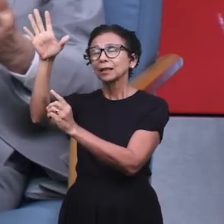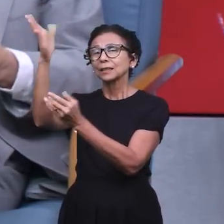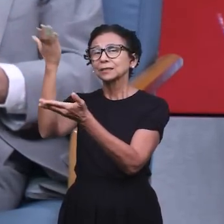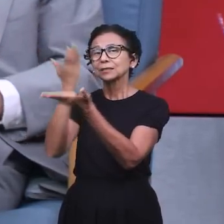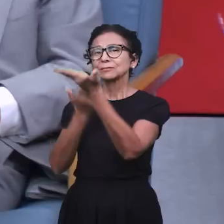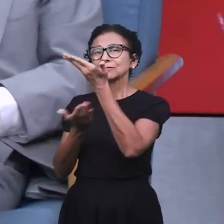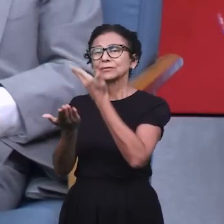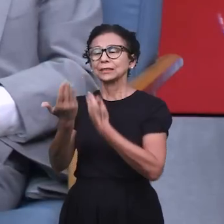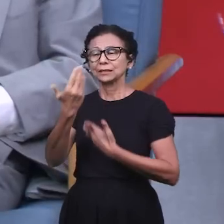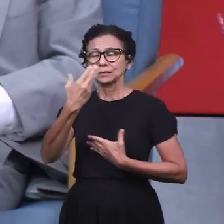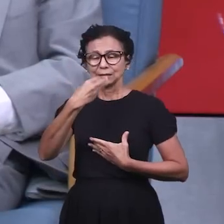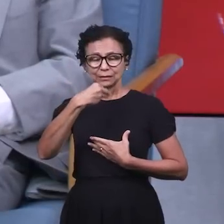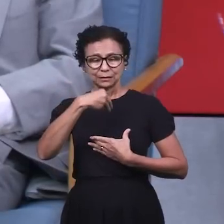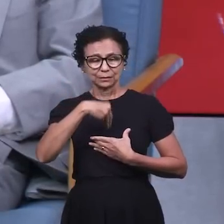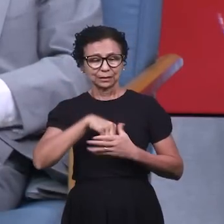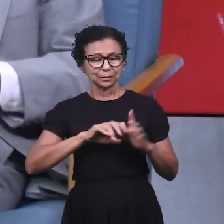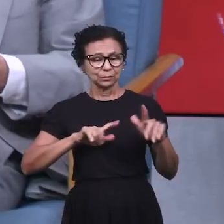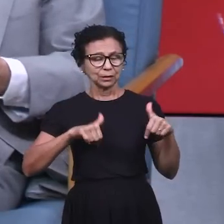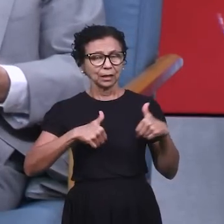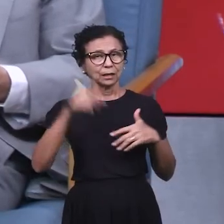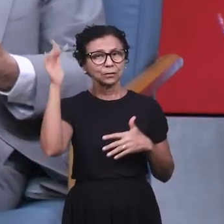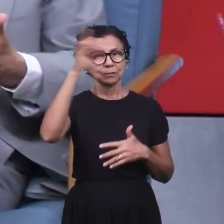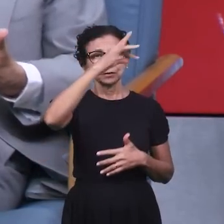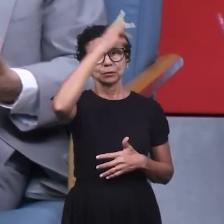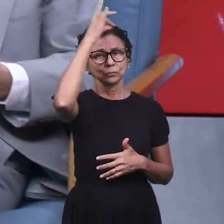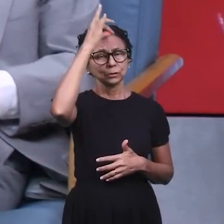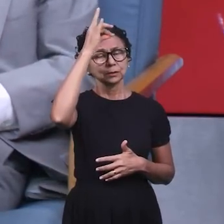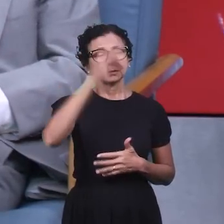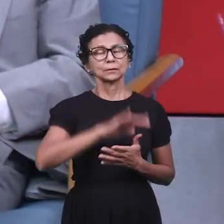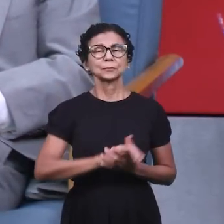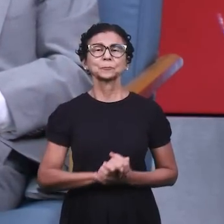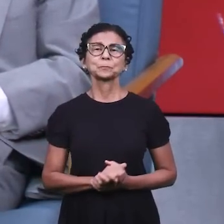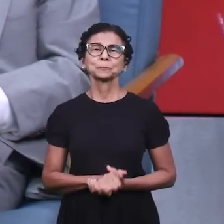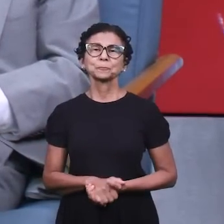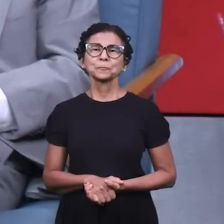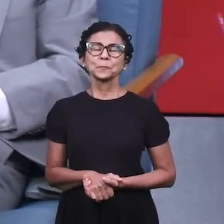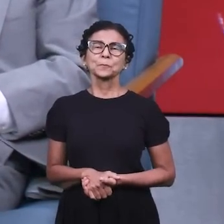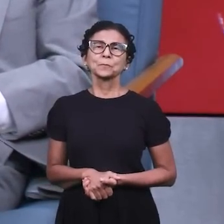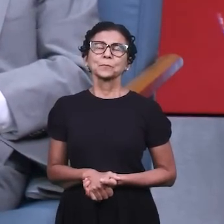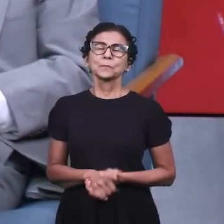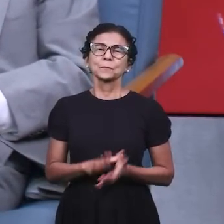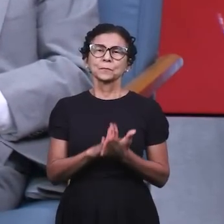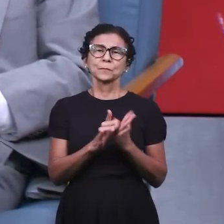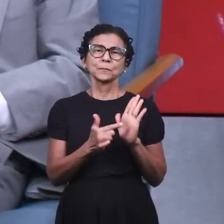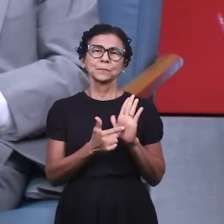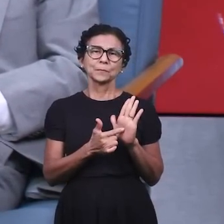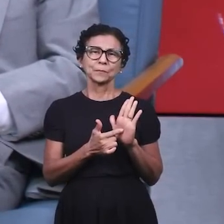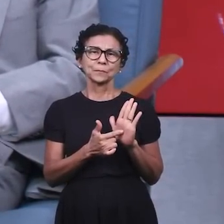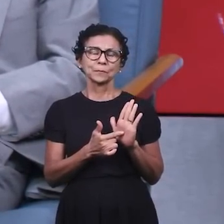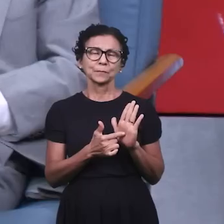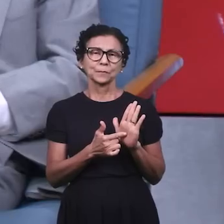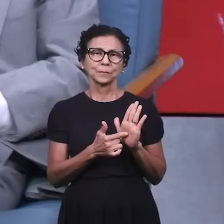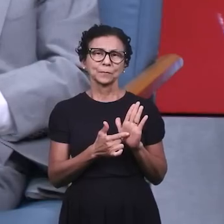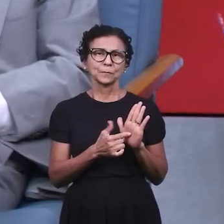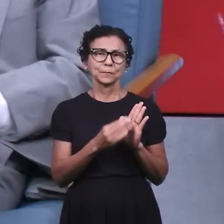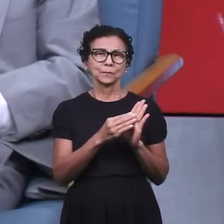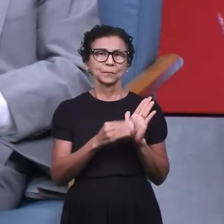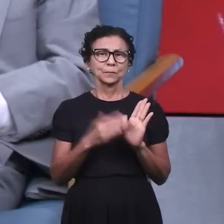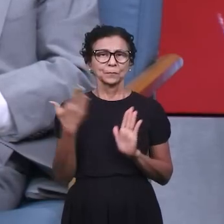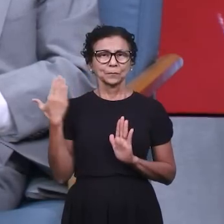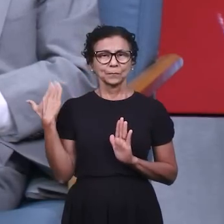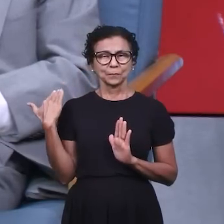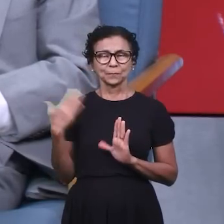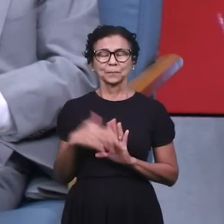Espírito Santo opere na sua vida. Isso está na Bíblia, como nós falamos no